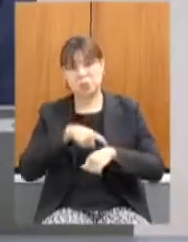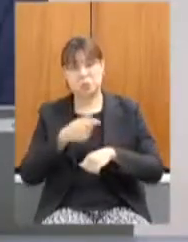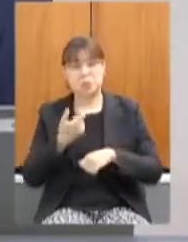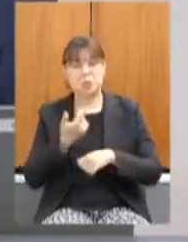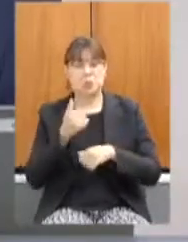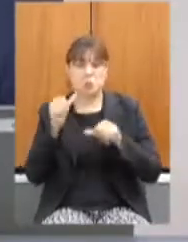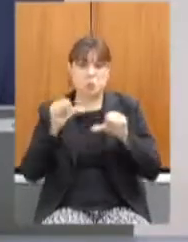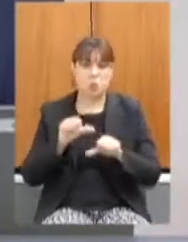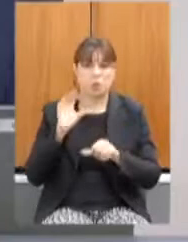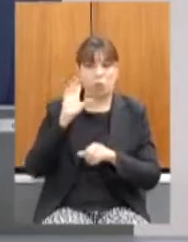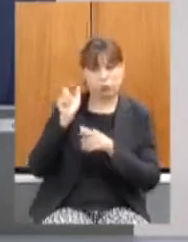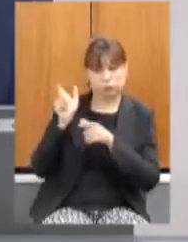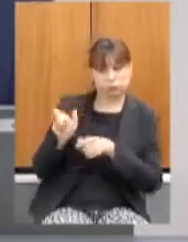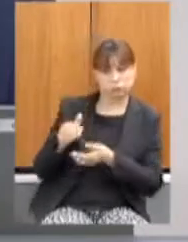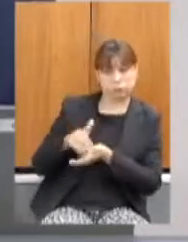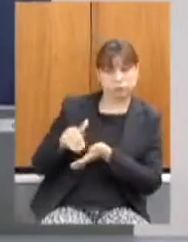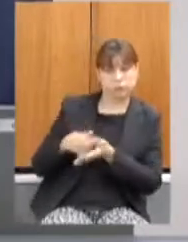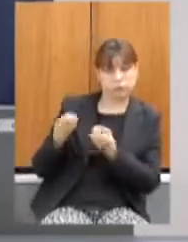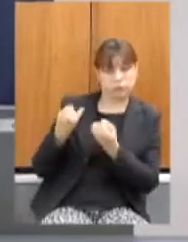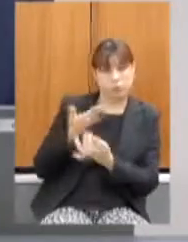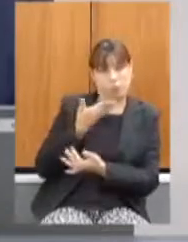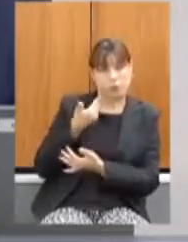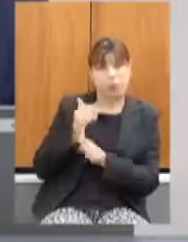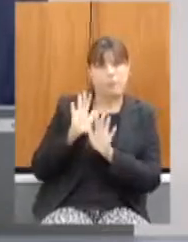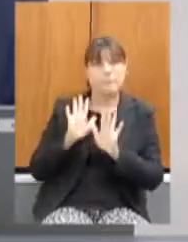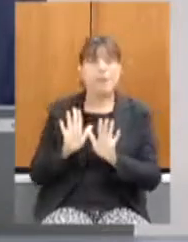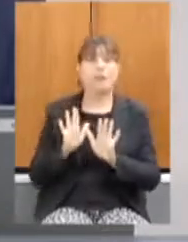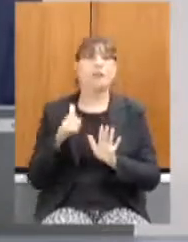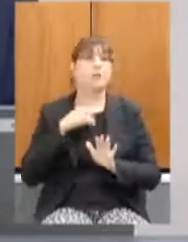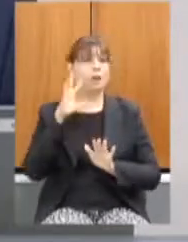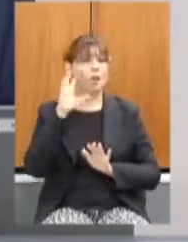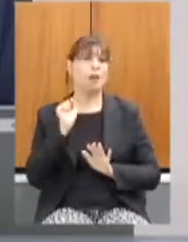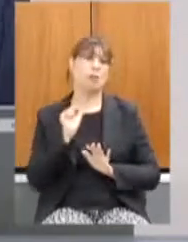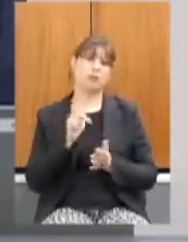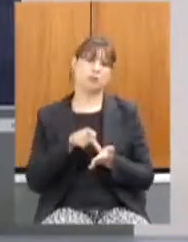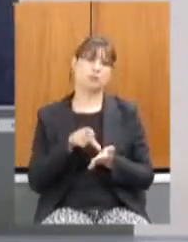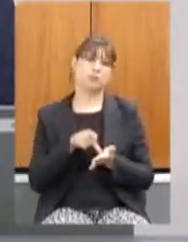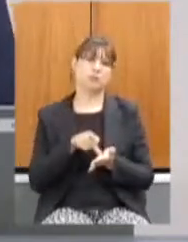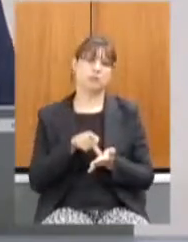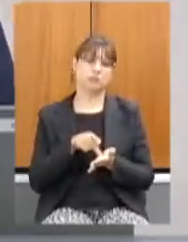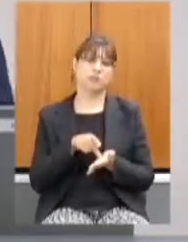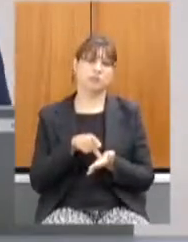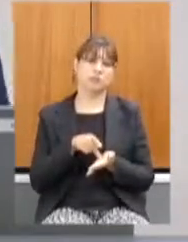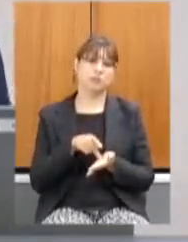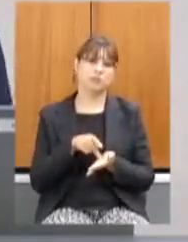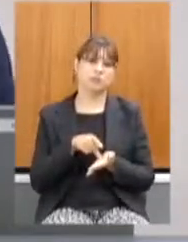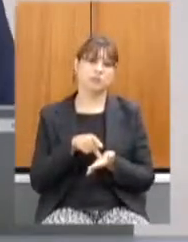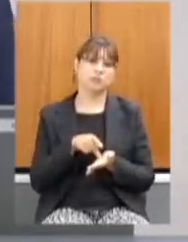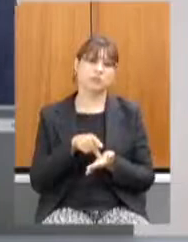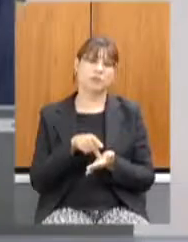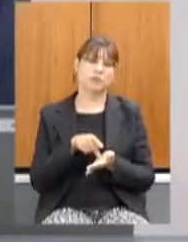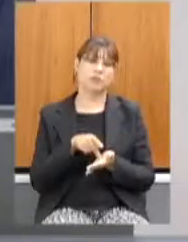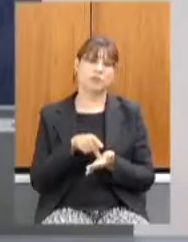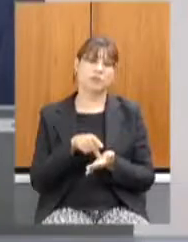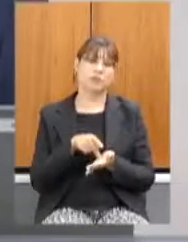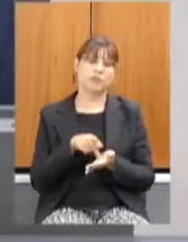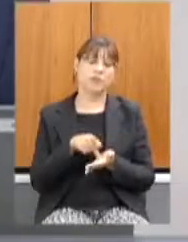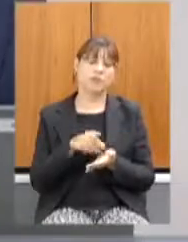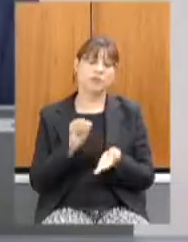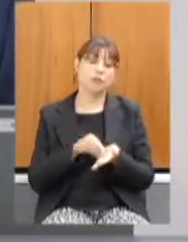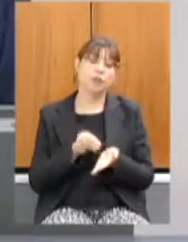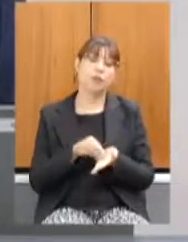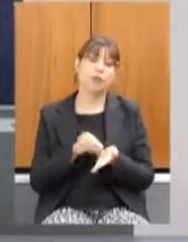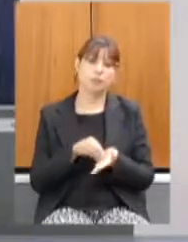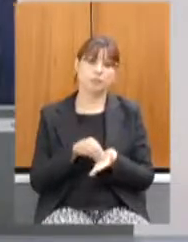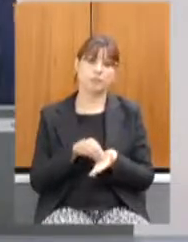condições técnicas nos falar isso Acredito sim foi na vamos assim na falta